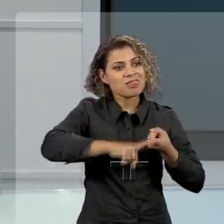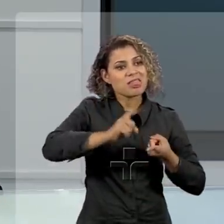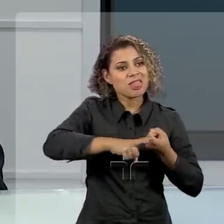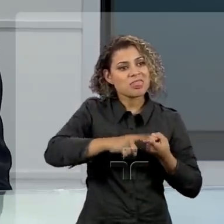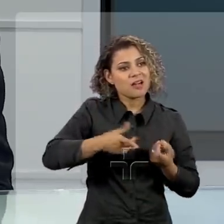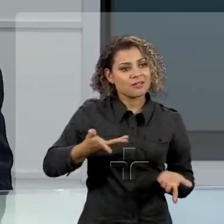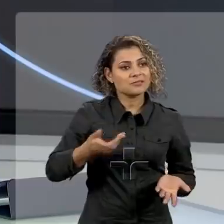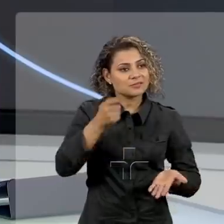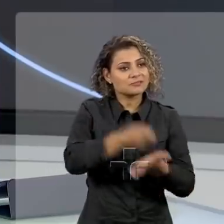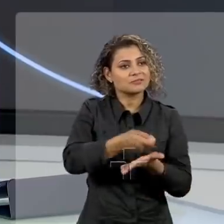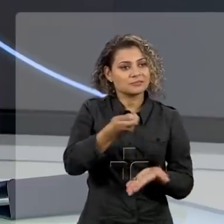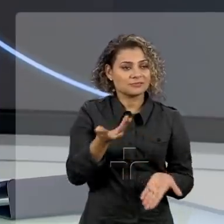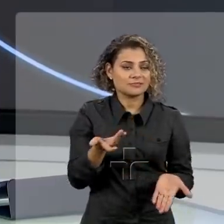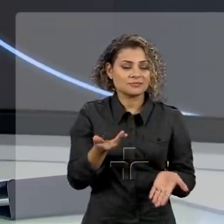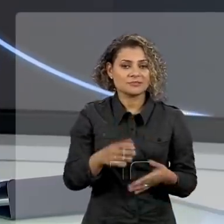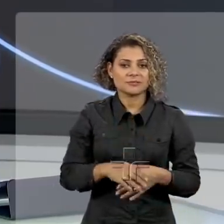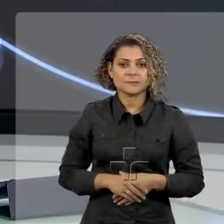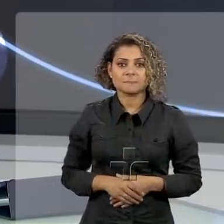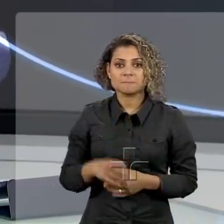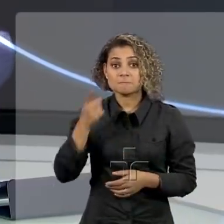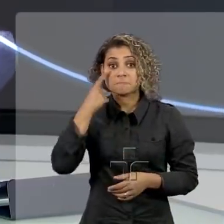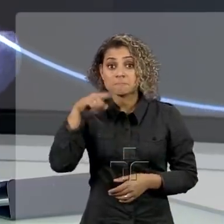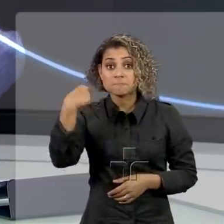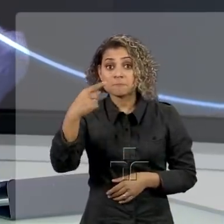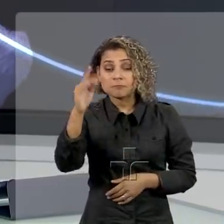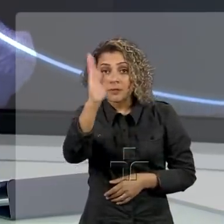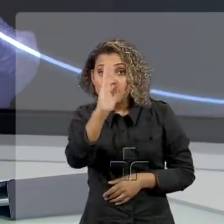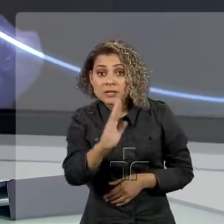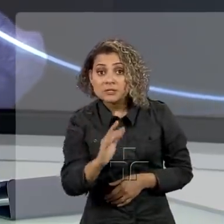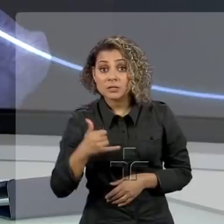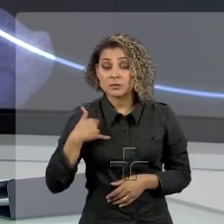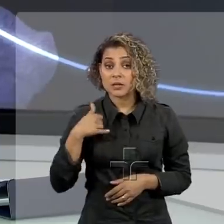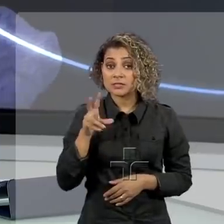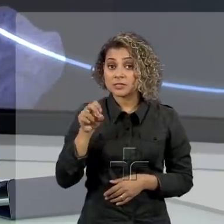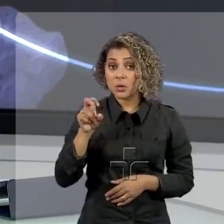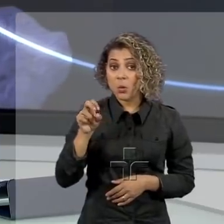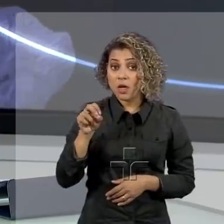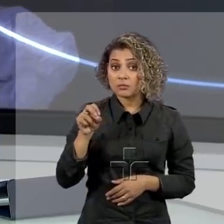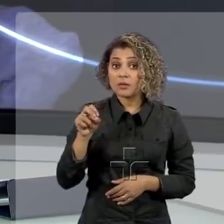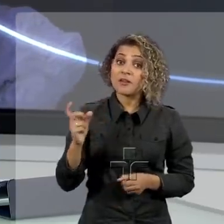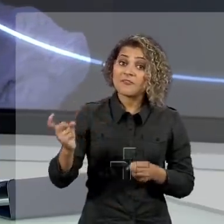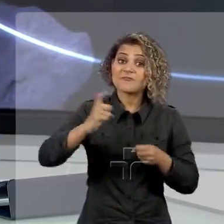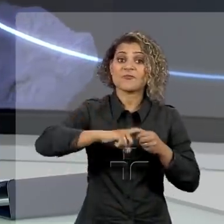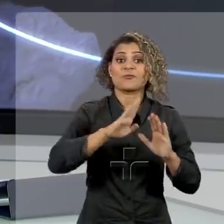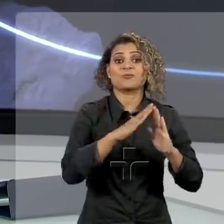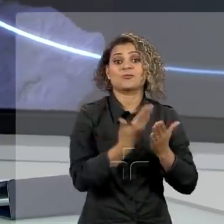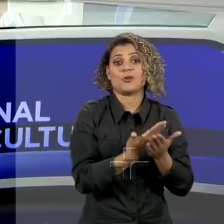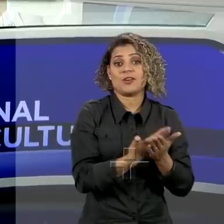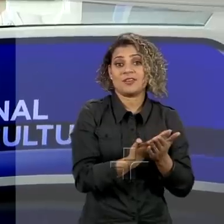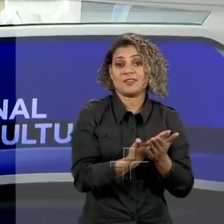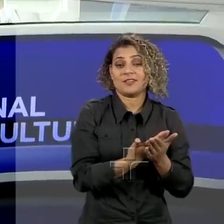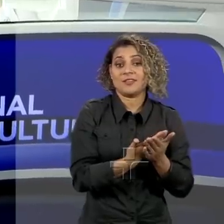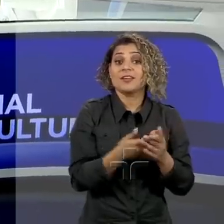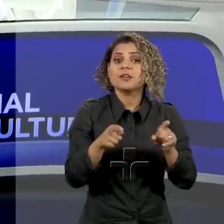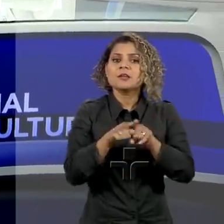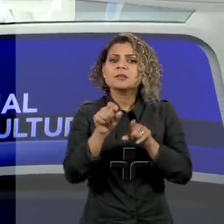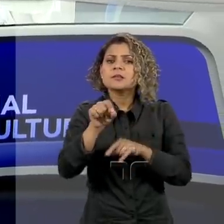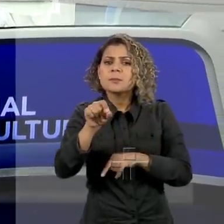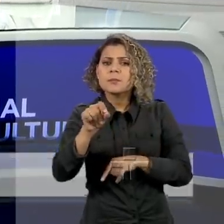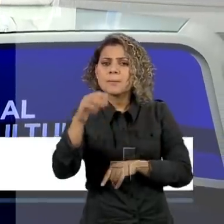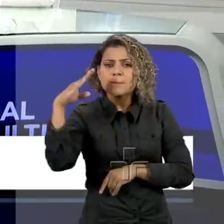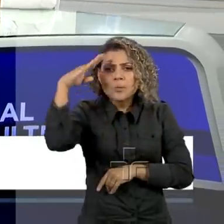exatamente, linha dura. E veja a seguir, brasileiros com mais de 50 anos voltam à sala de aula. E mais,